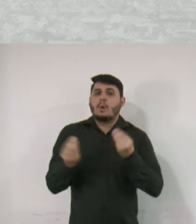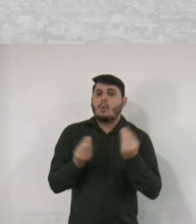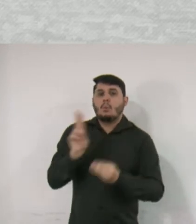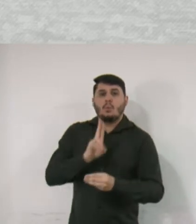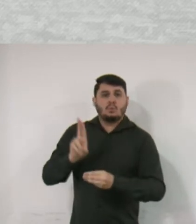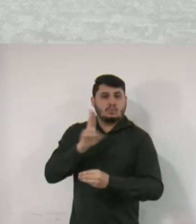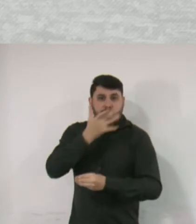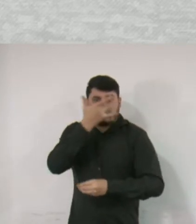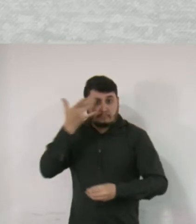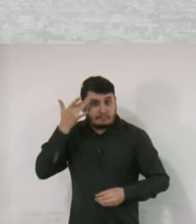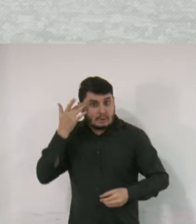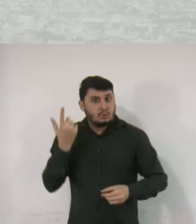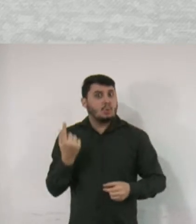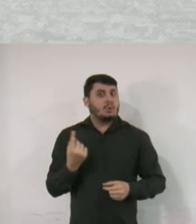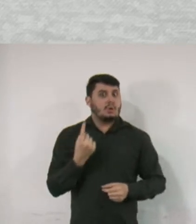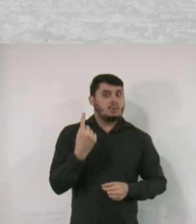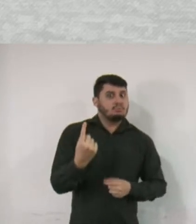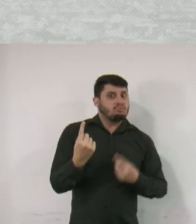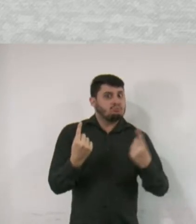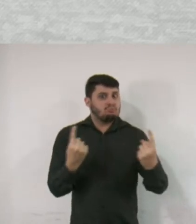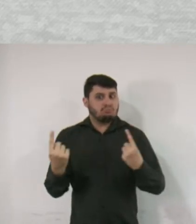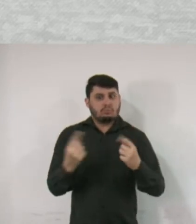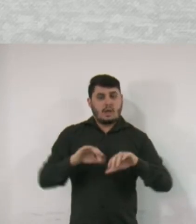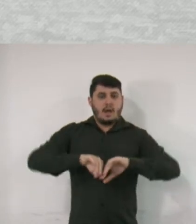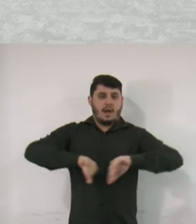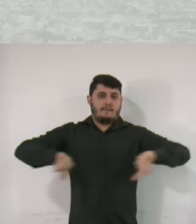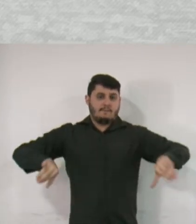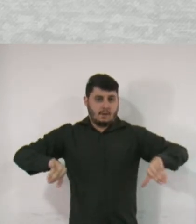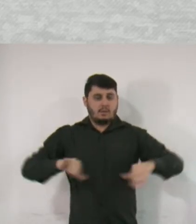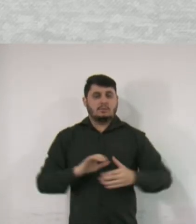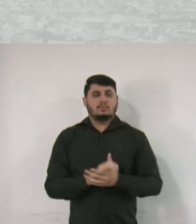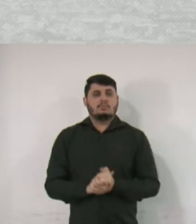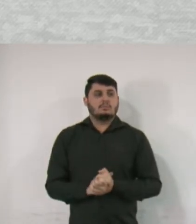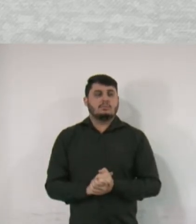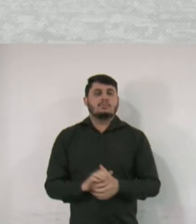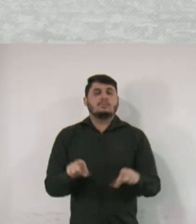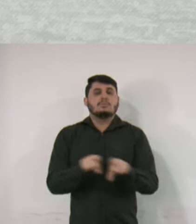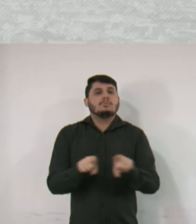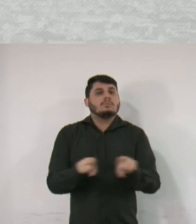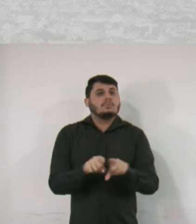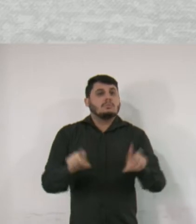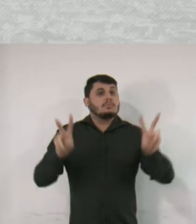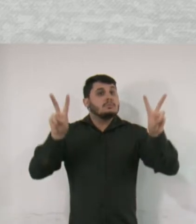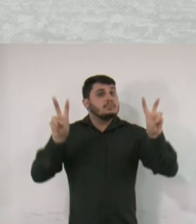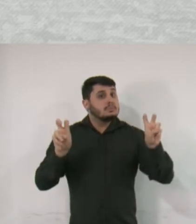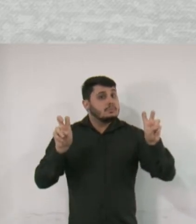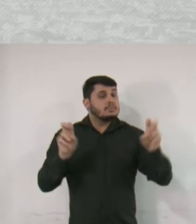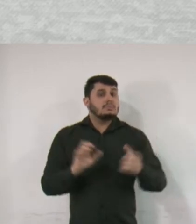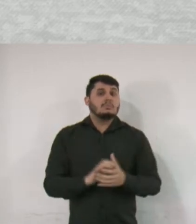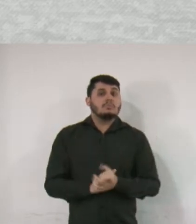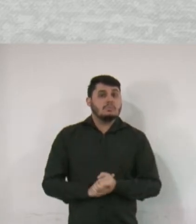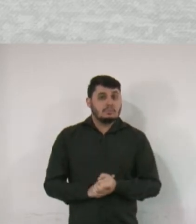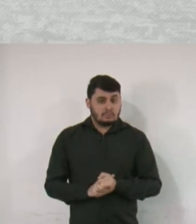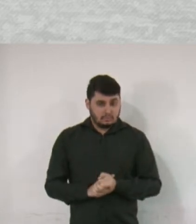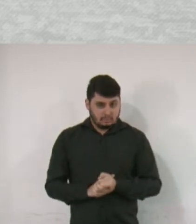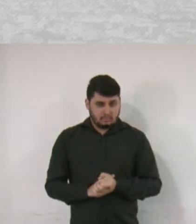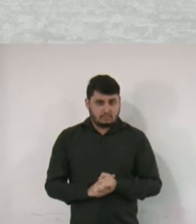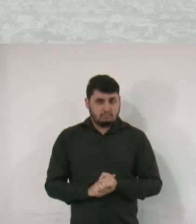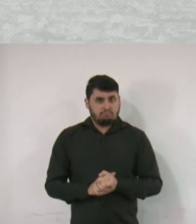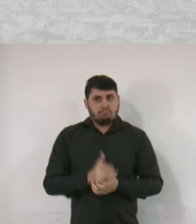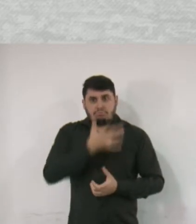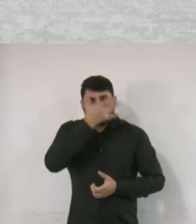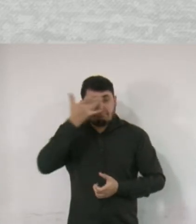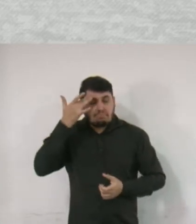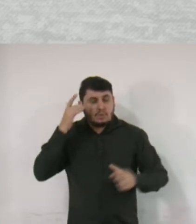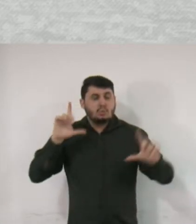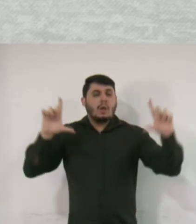Então, em andamento, ainda no Parque 18 de Maio, que também serão importantes tanto para a diminuição da aglomeração, como também a criação de